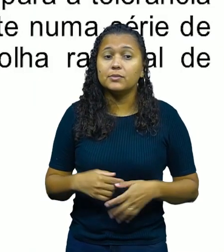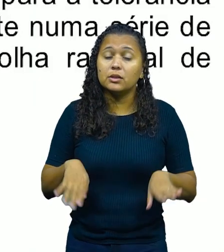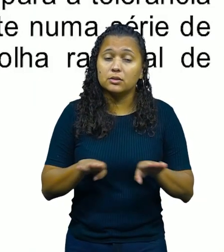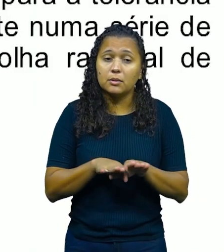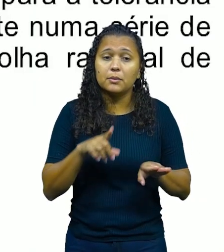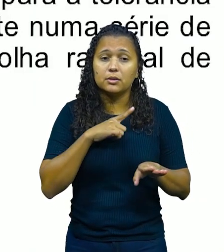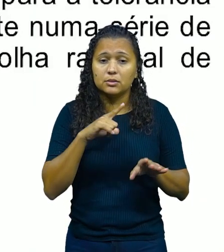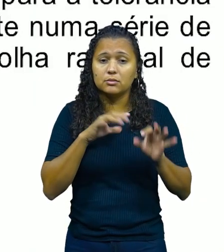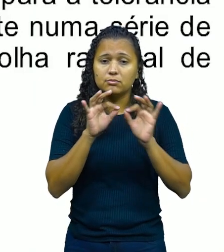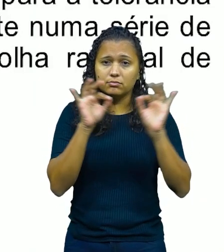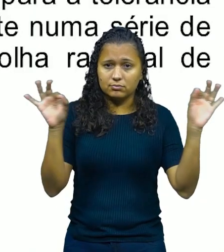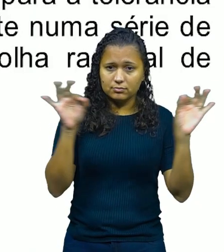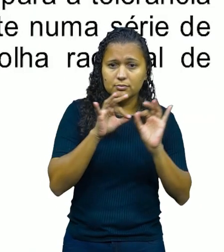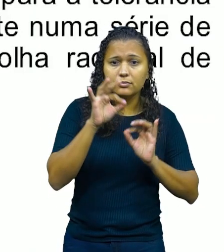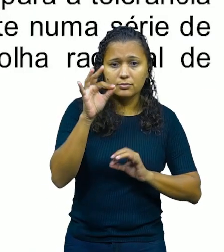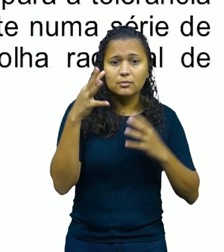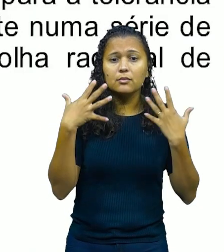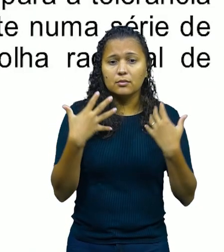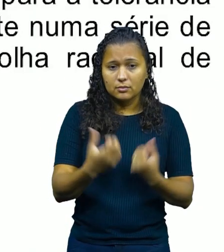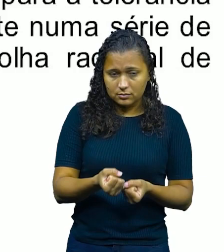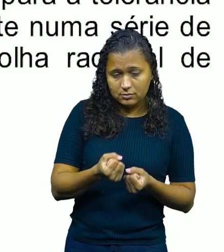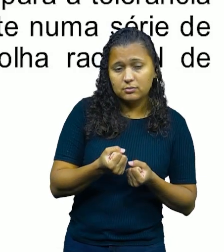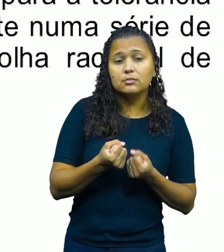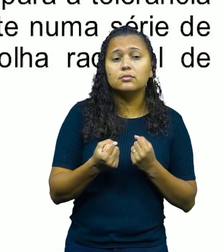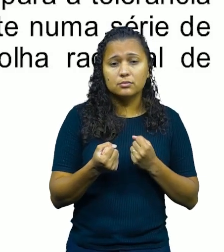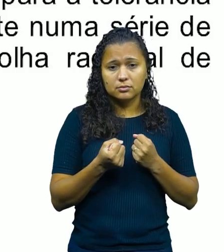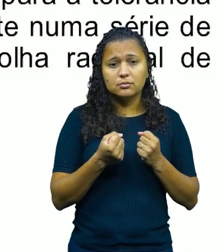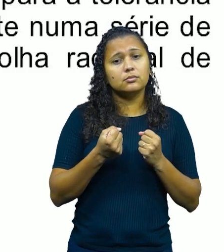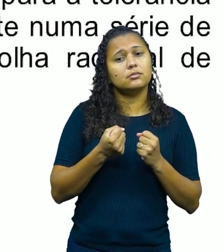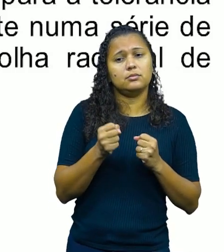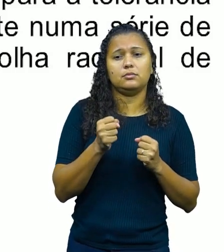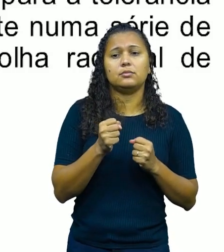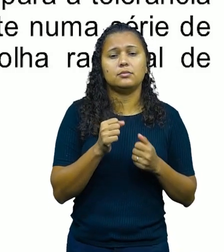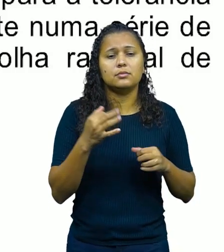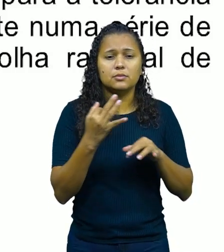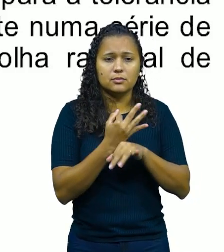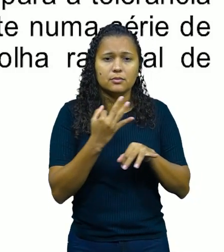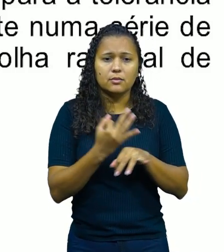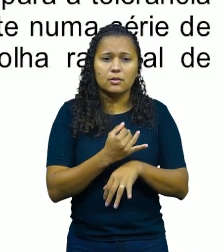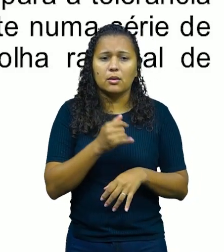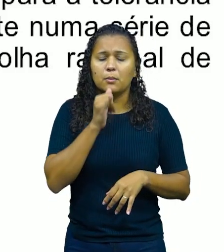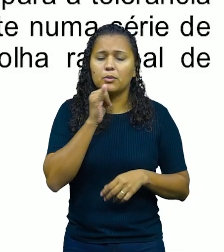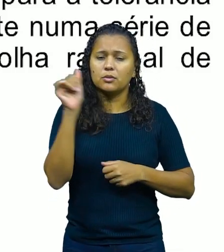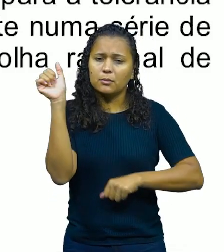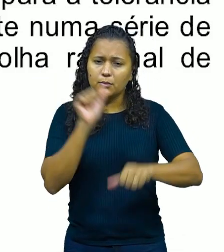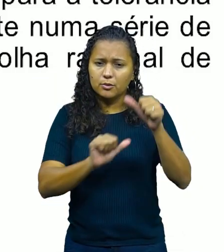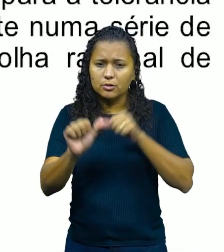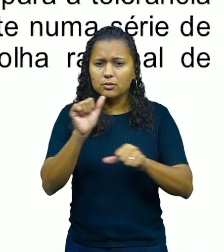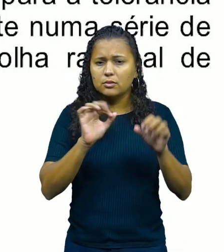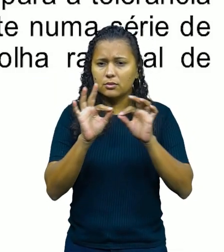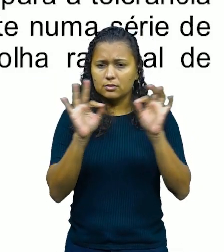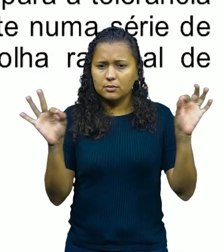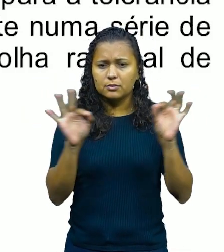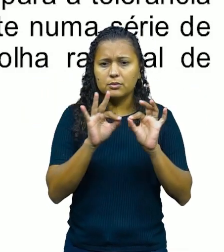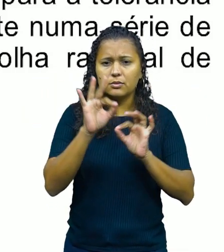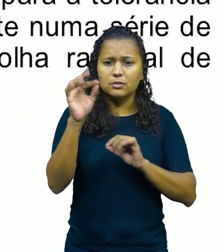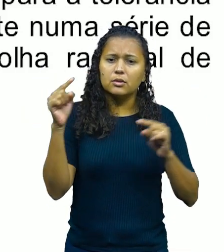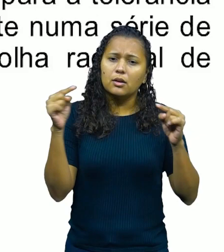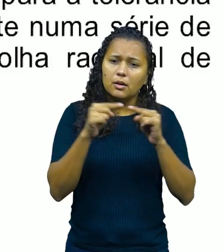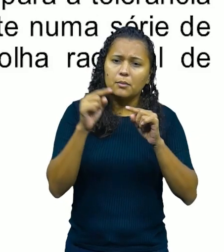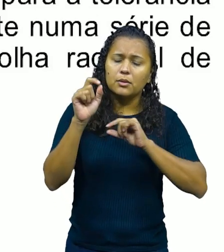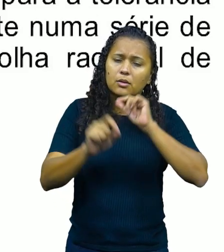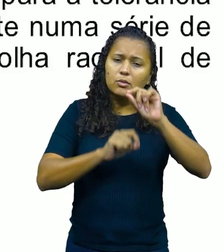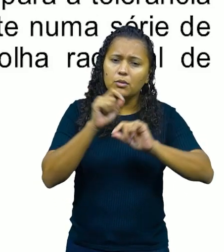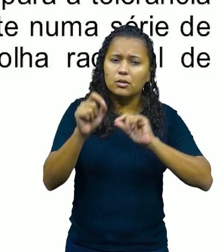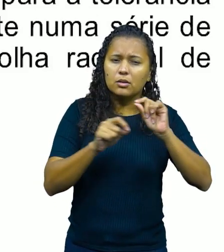as medidas que são adotadas, né, dentro dessa tolerância, né? A variação das medidas é determinada em função